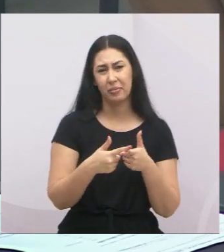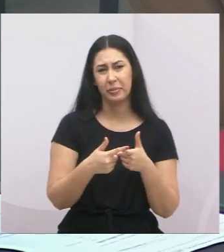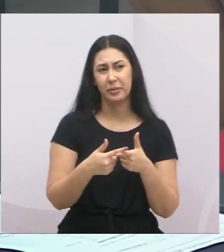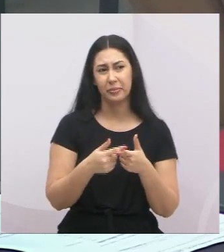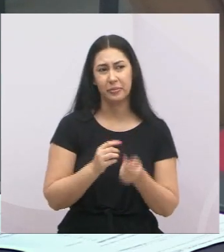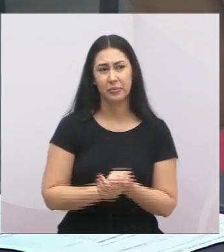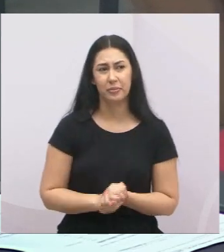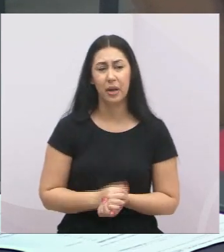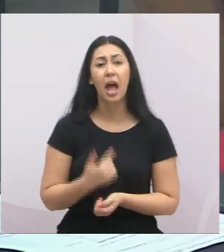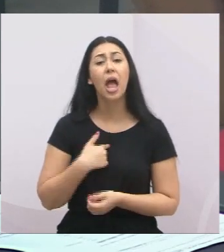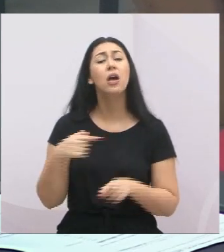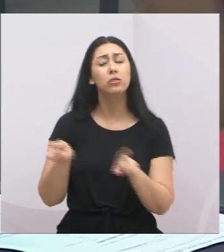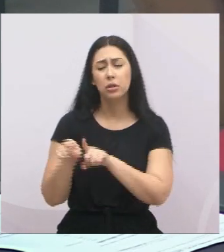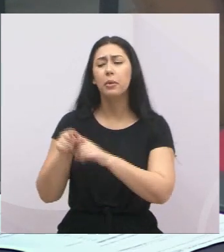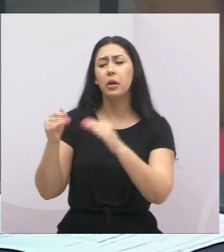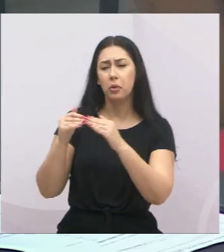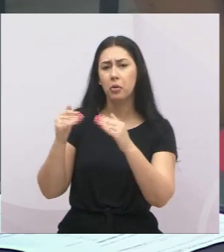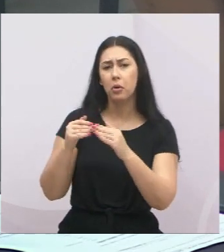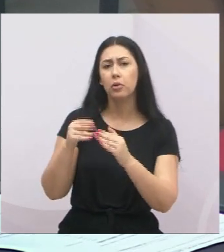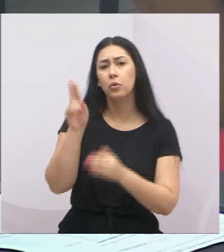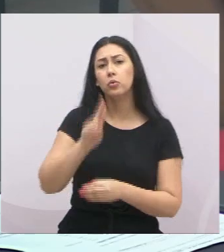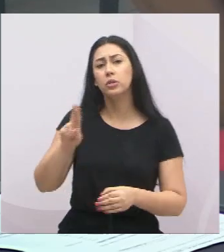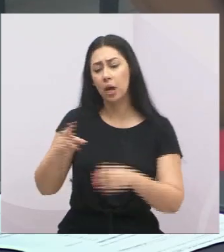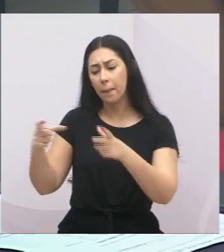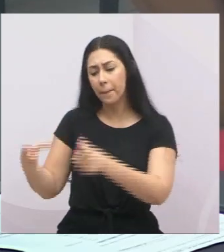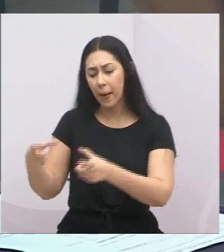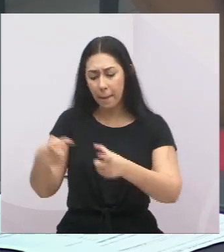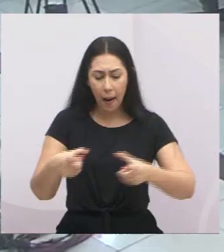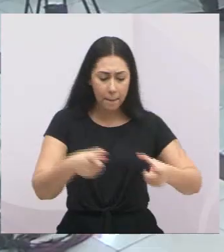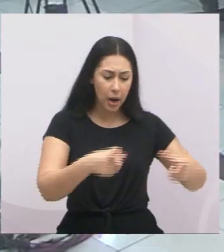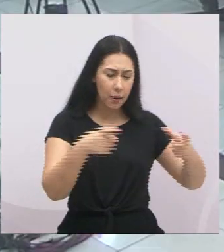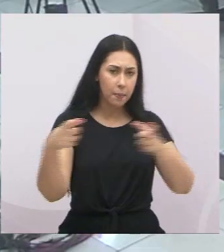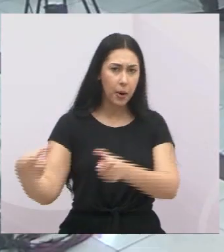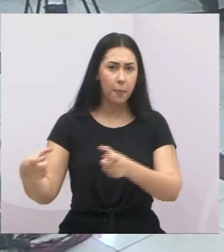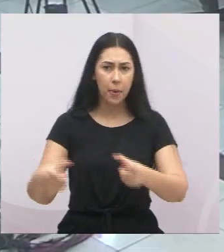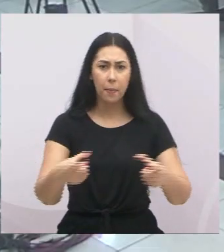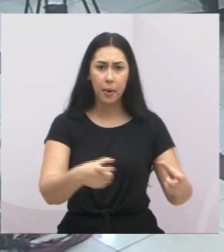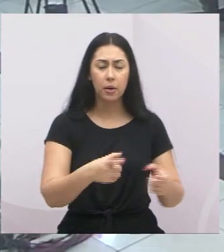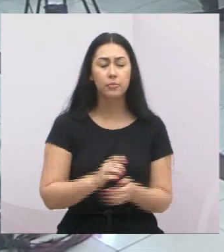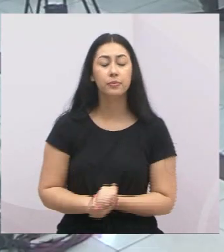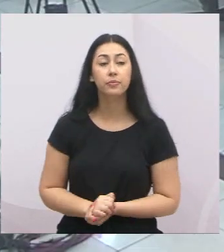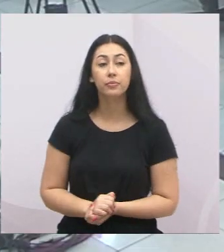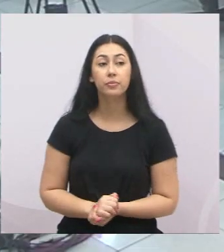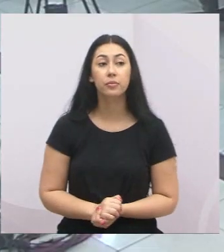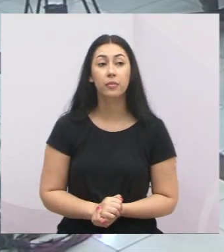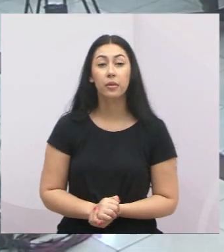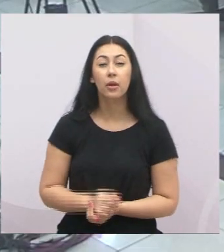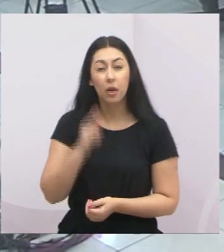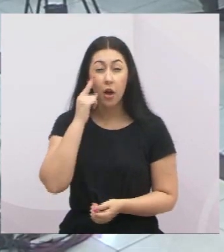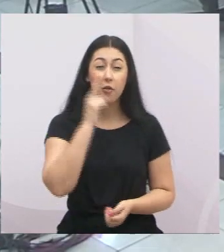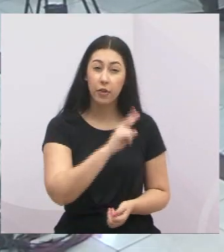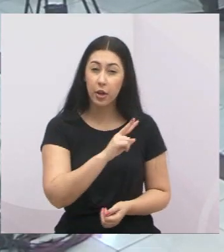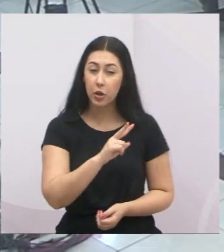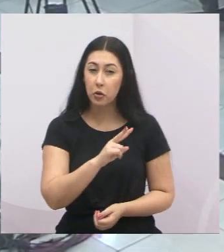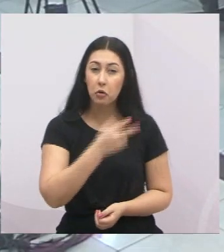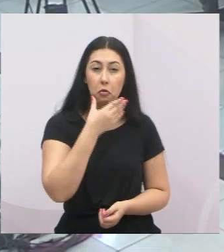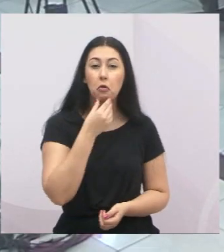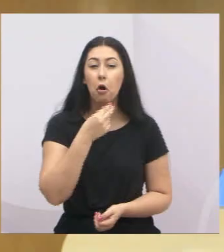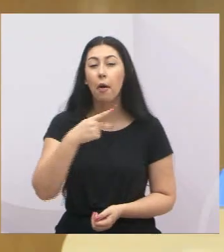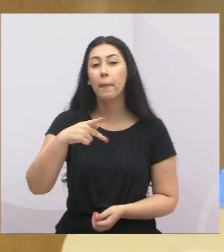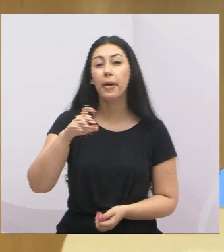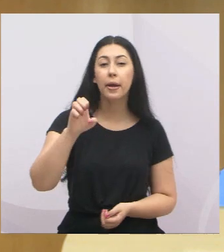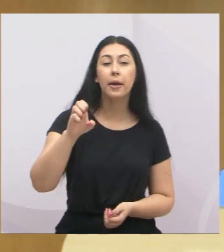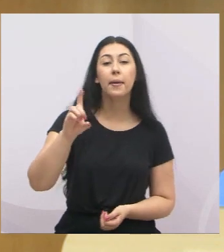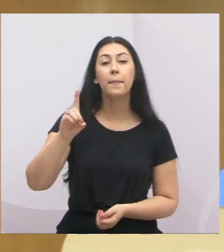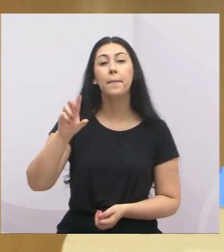broquete. Eu também sou favorável sempre com broquete. Então tá, só quero justificar, né? Vocês viram ali o Pedroca, quando ele gravou aquilo, que em